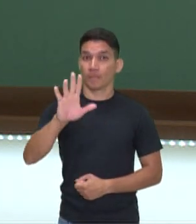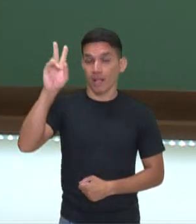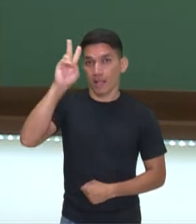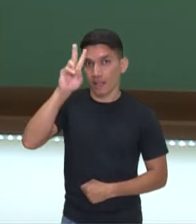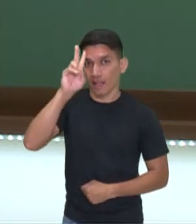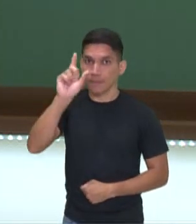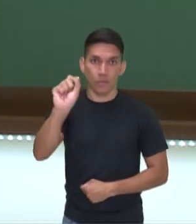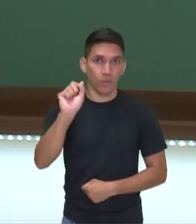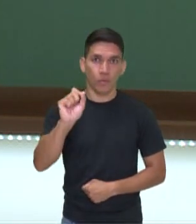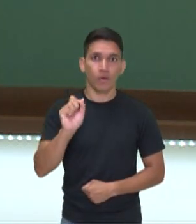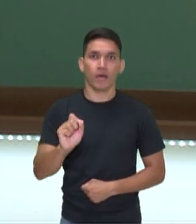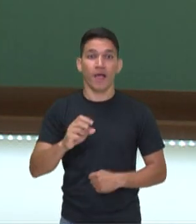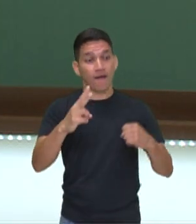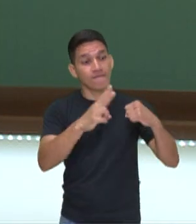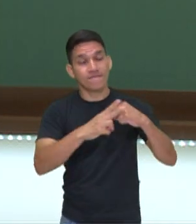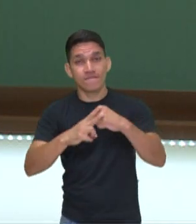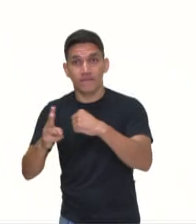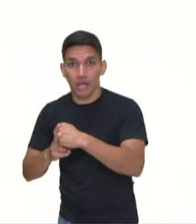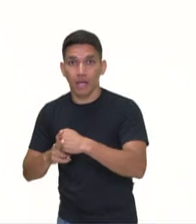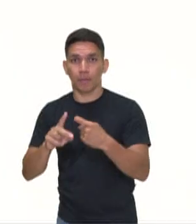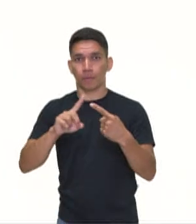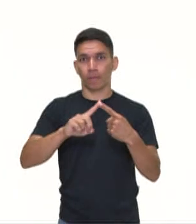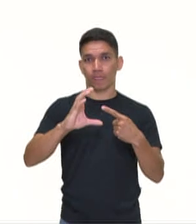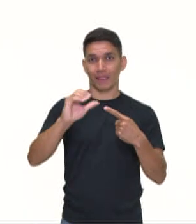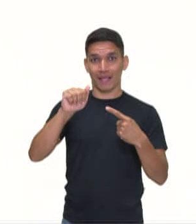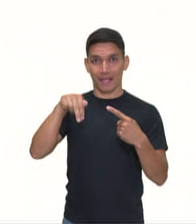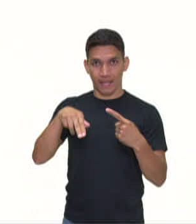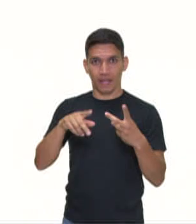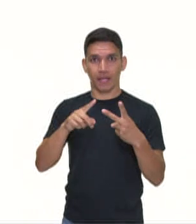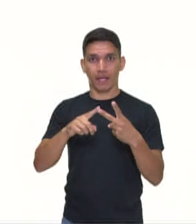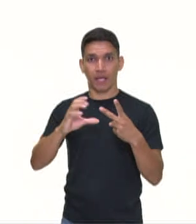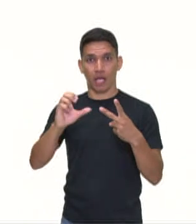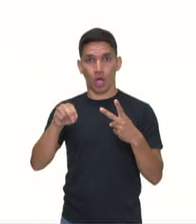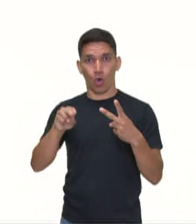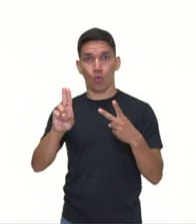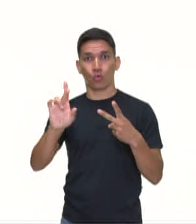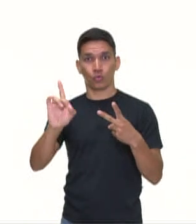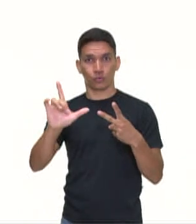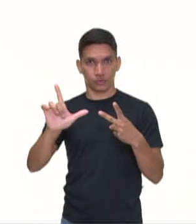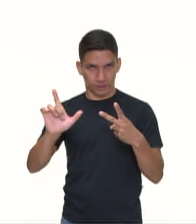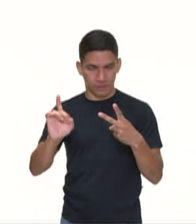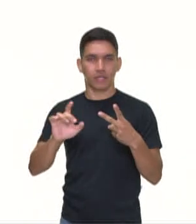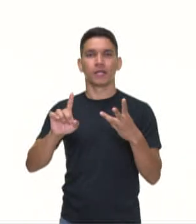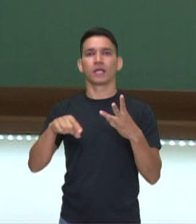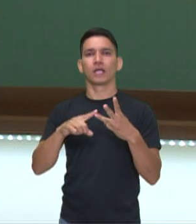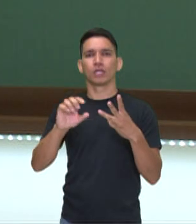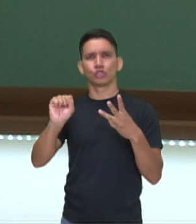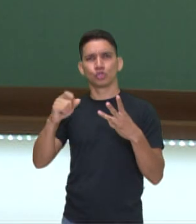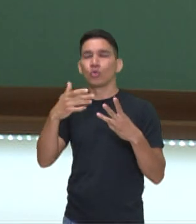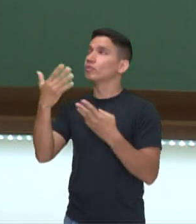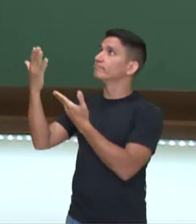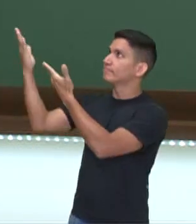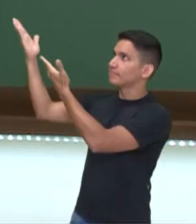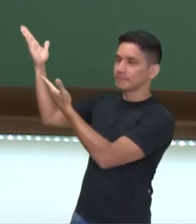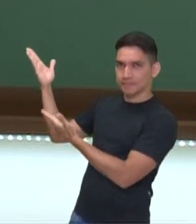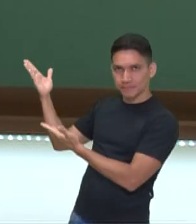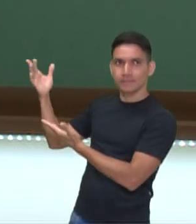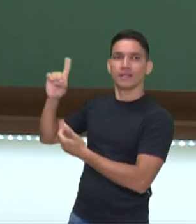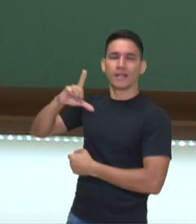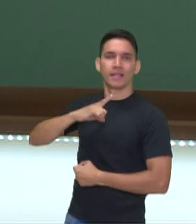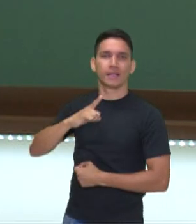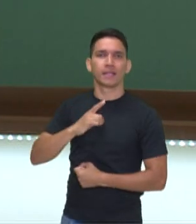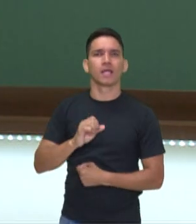os verbos modais são can, could, may, might, should, ought to, são alguns deles. Então, vamos